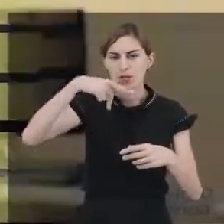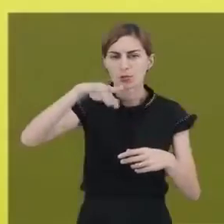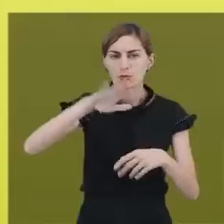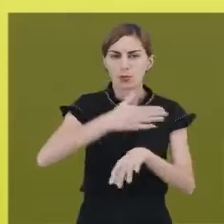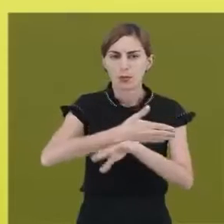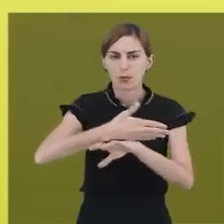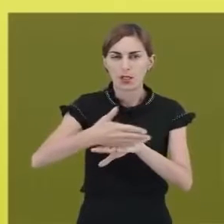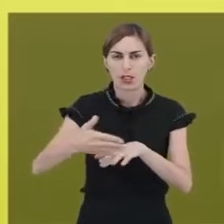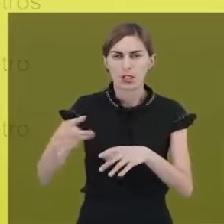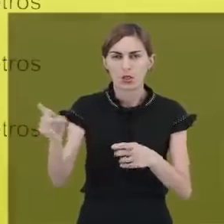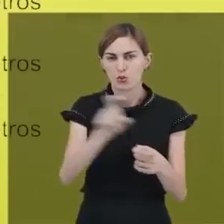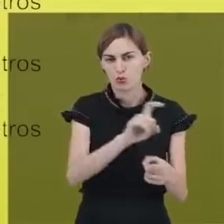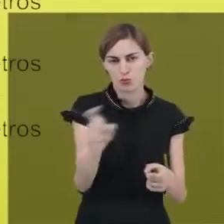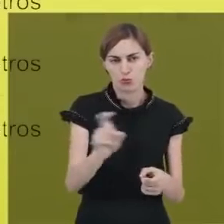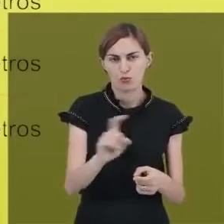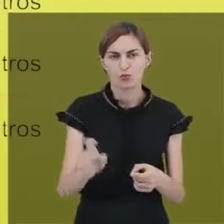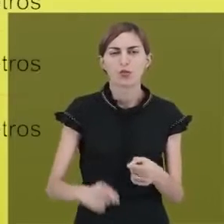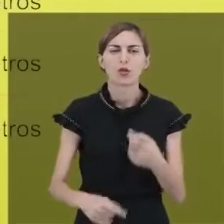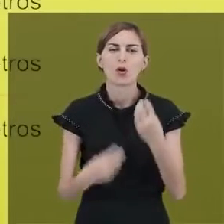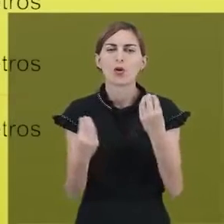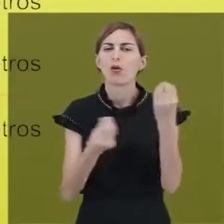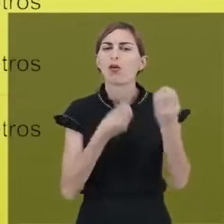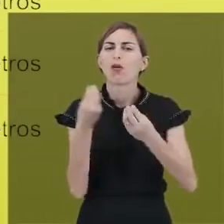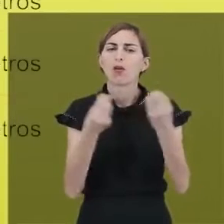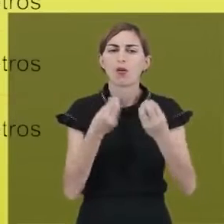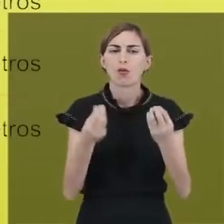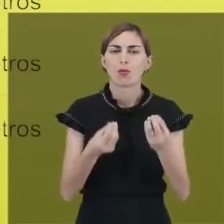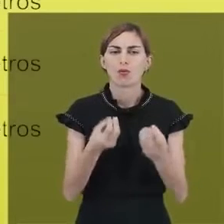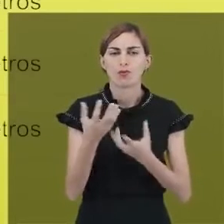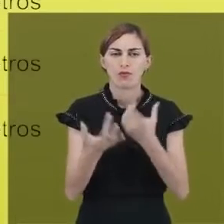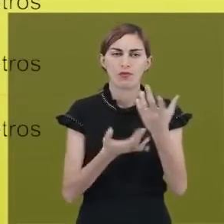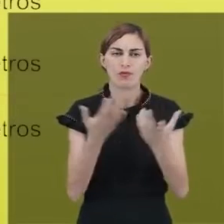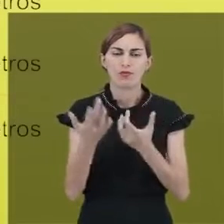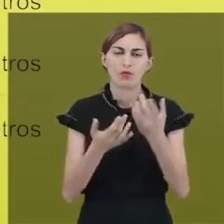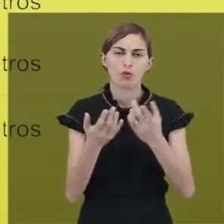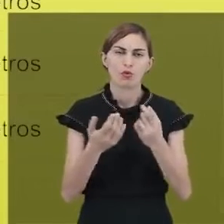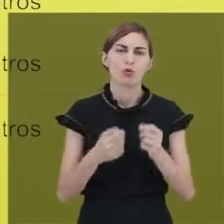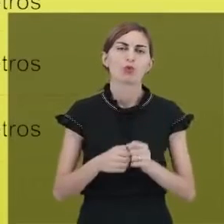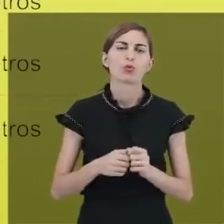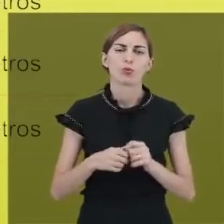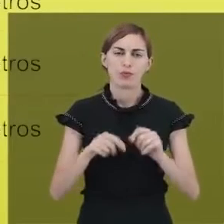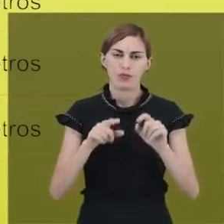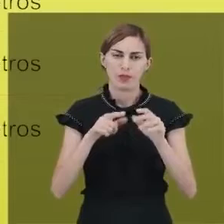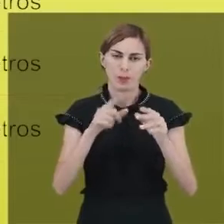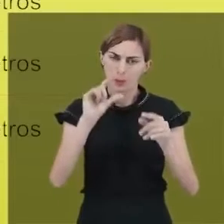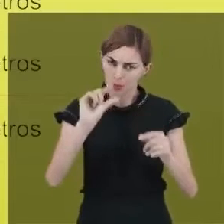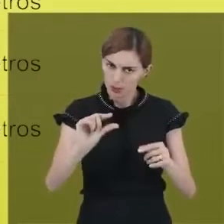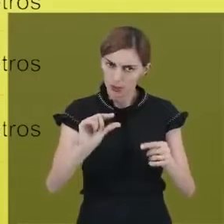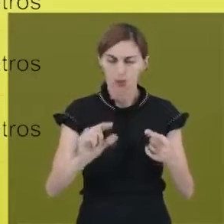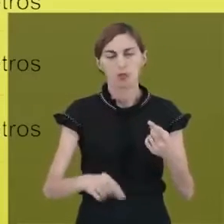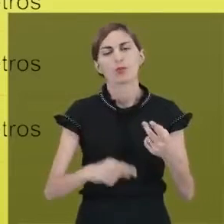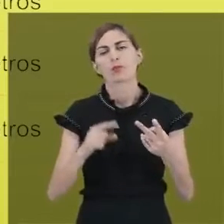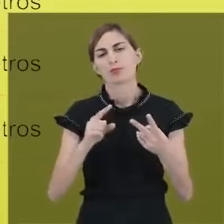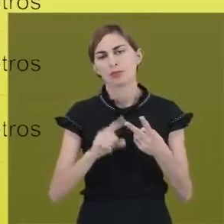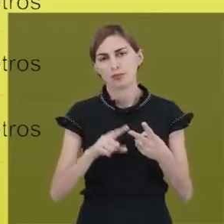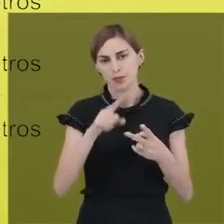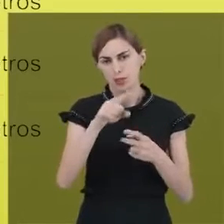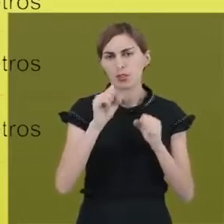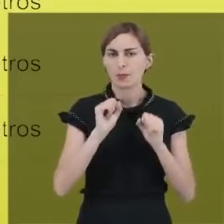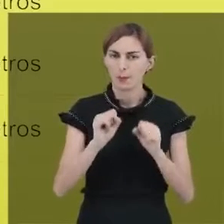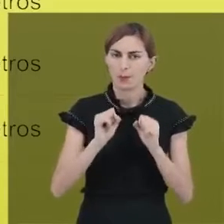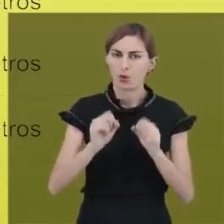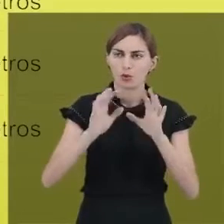dimensionado o extintor. O extintor, para o fogo de risco de fogo pequeno, ele pode ter